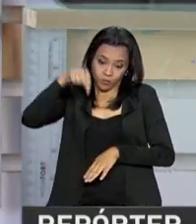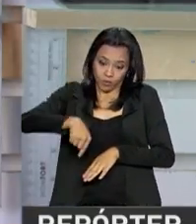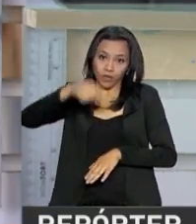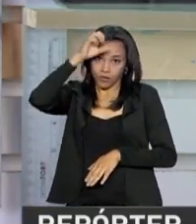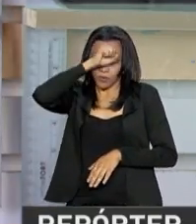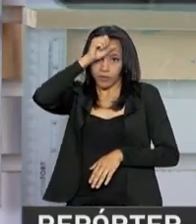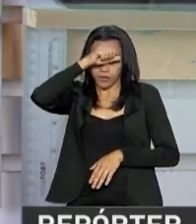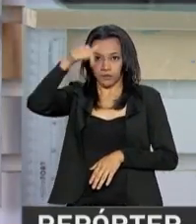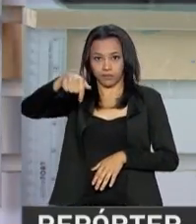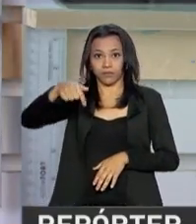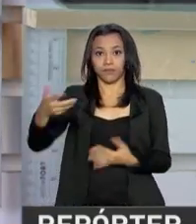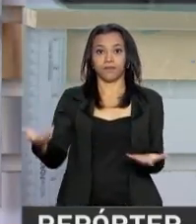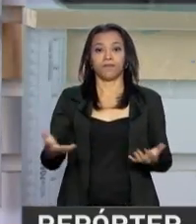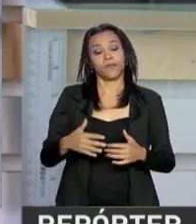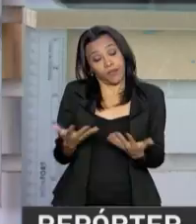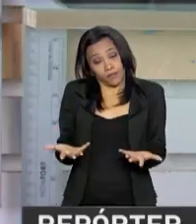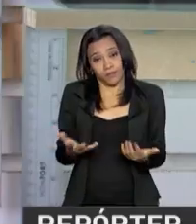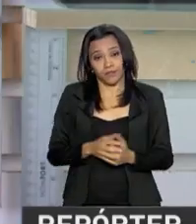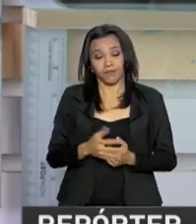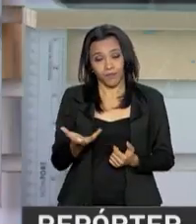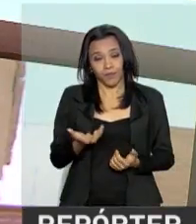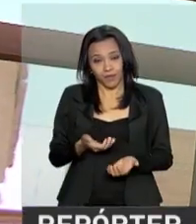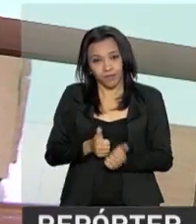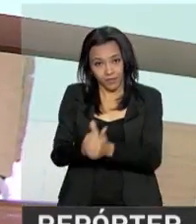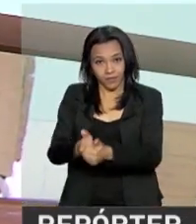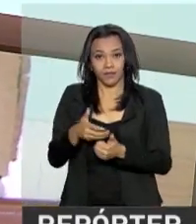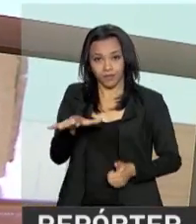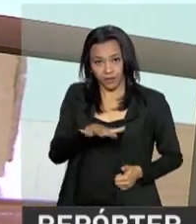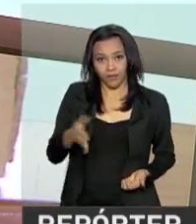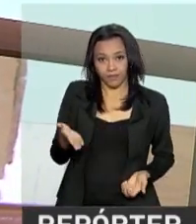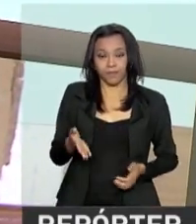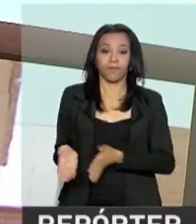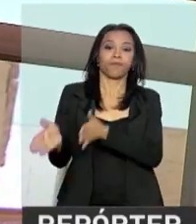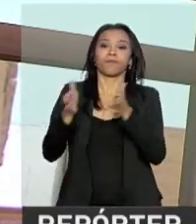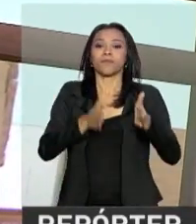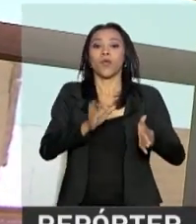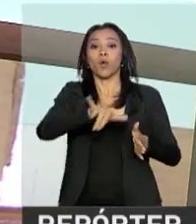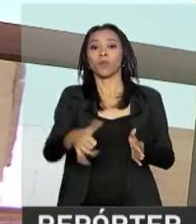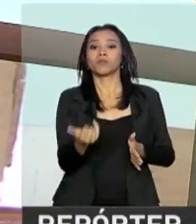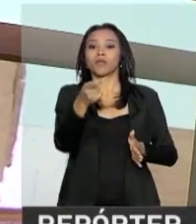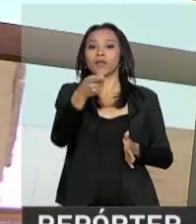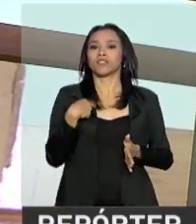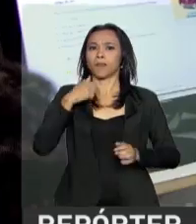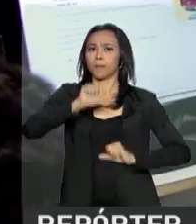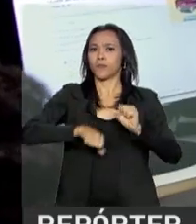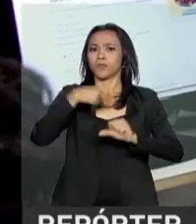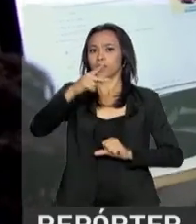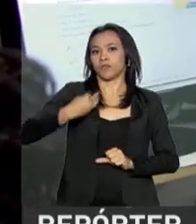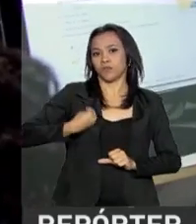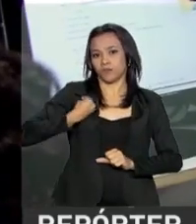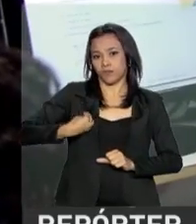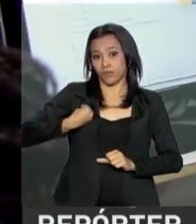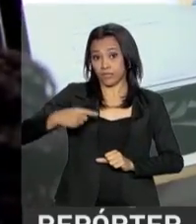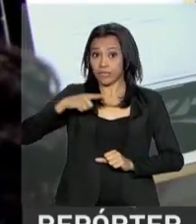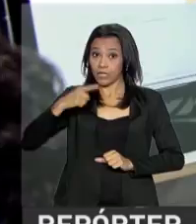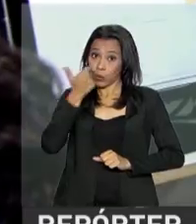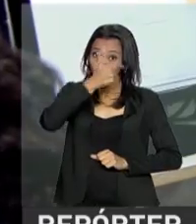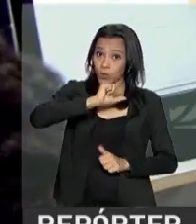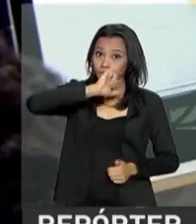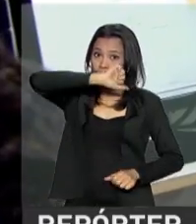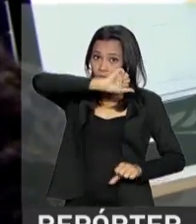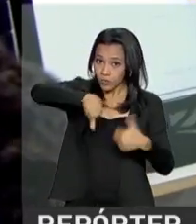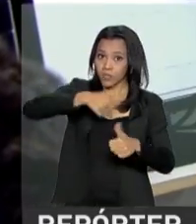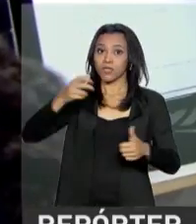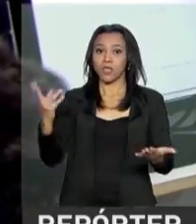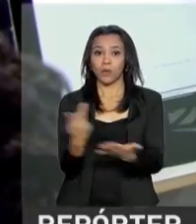né? E é isso, eu quero seguir esse ramo. A oportunidade que está mudando a vida do Lucas é acompanhada de outras transformações